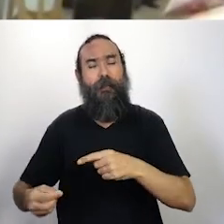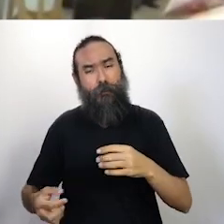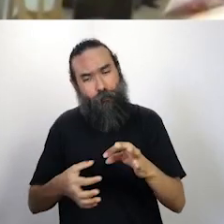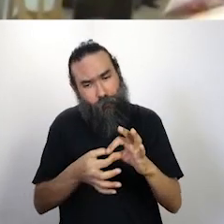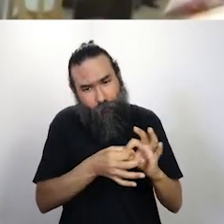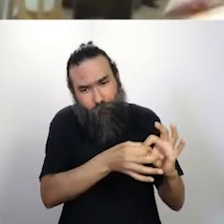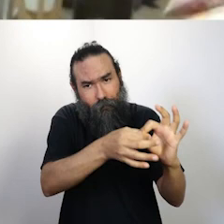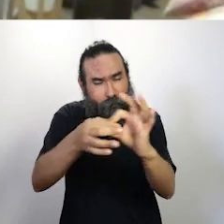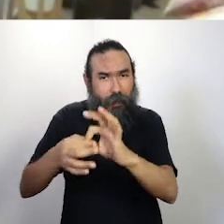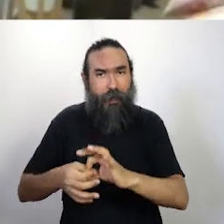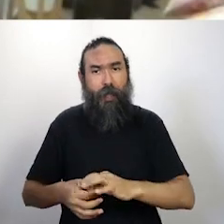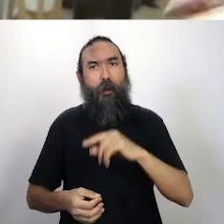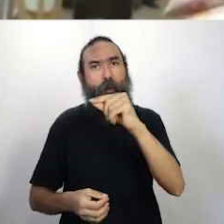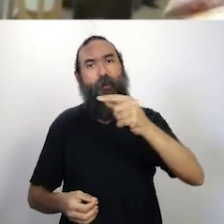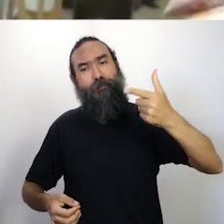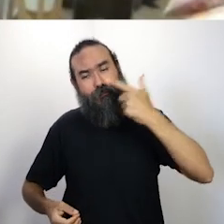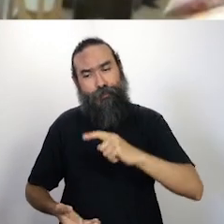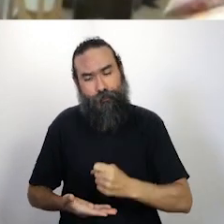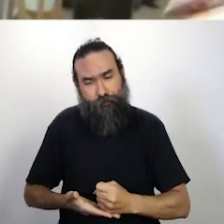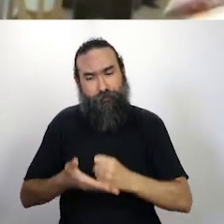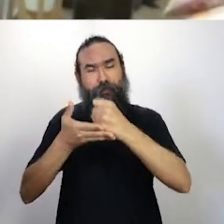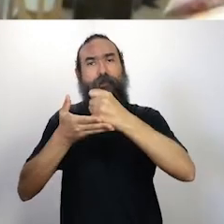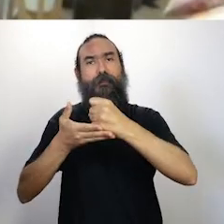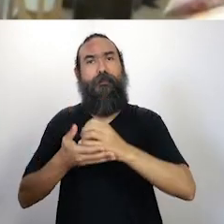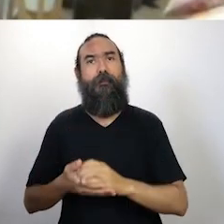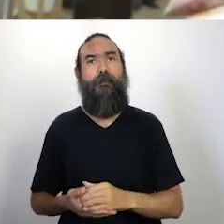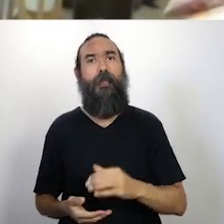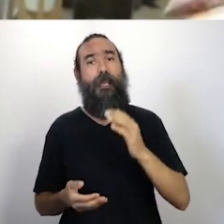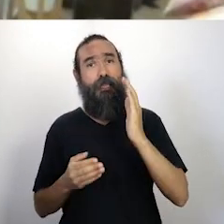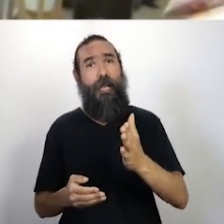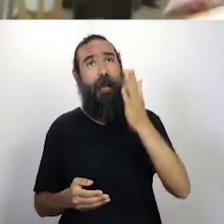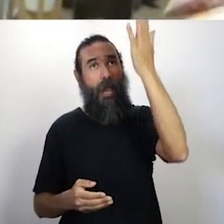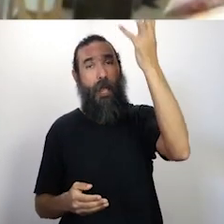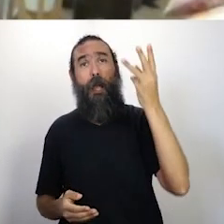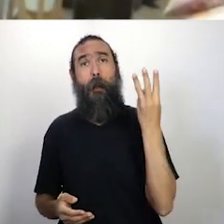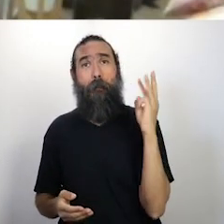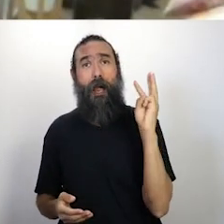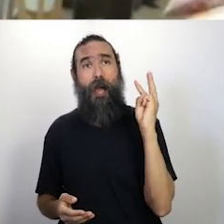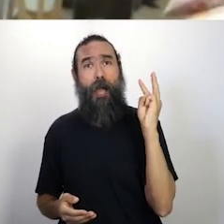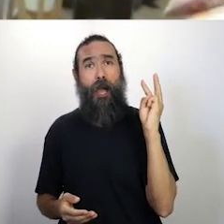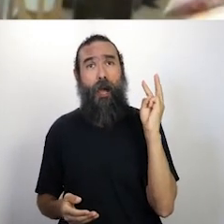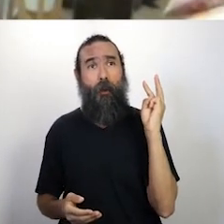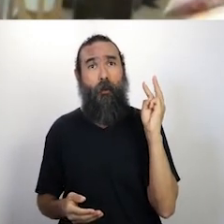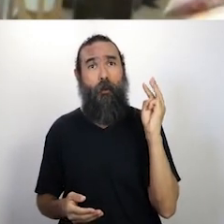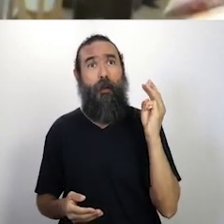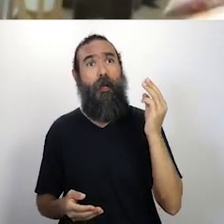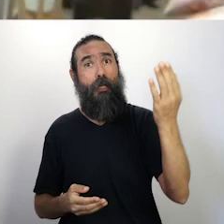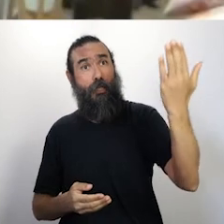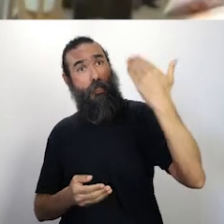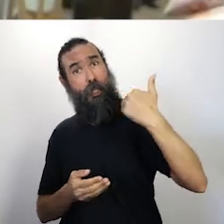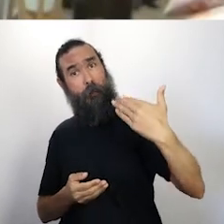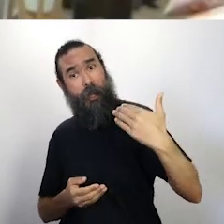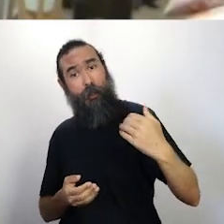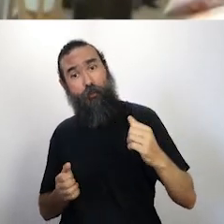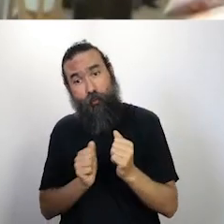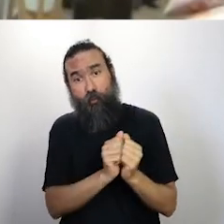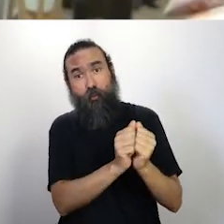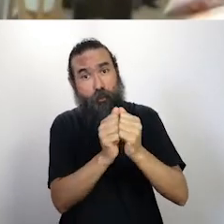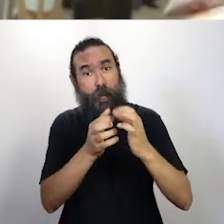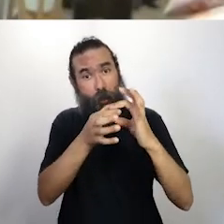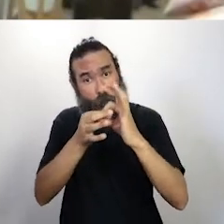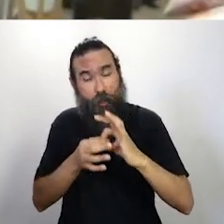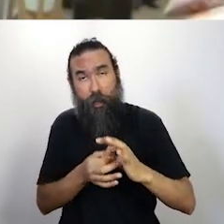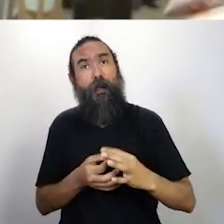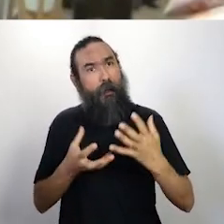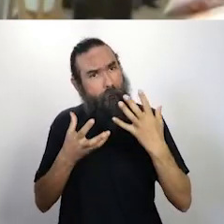acabo de receber agora uma proposta do pessoal do Maranhão que tem articulado junto com o Estado do Maranhão para que faça projetos e os